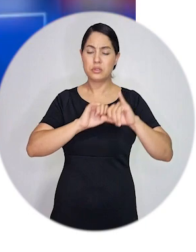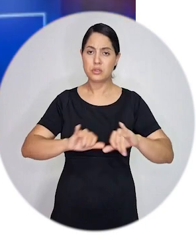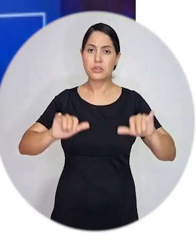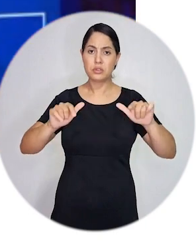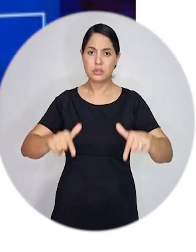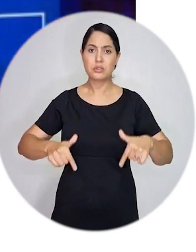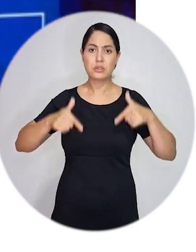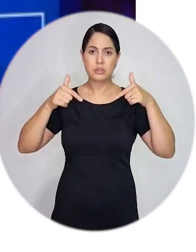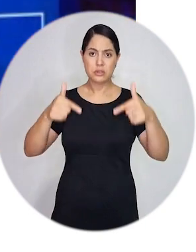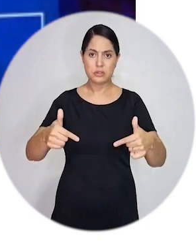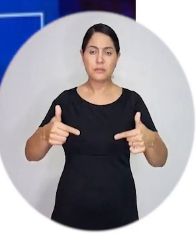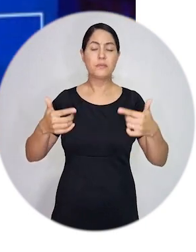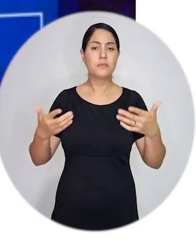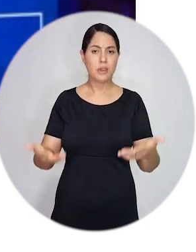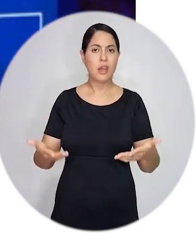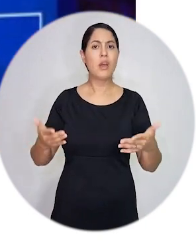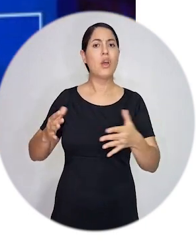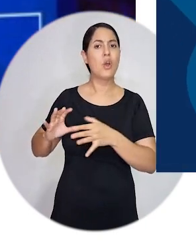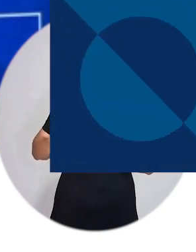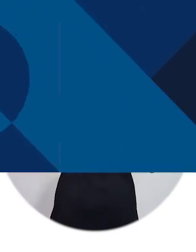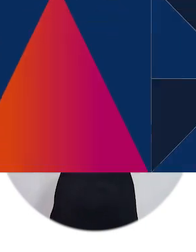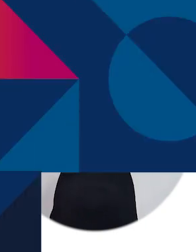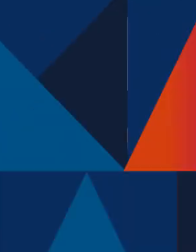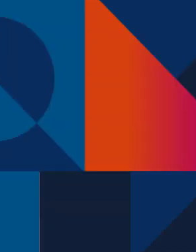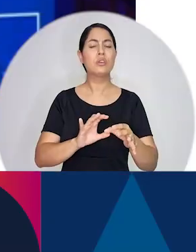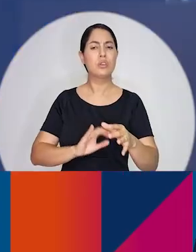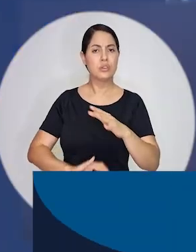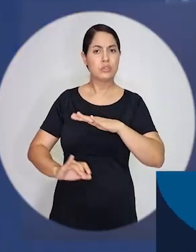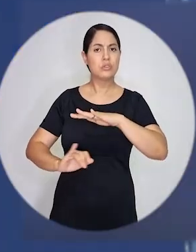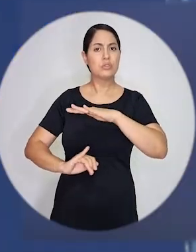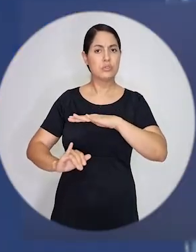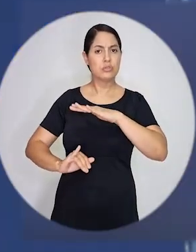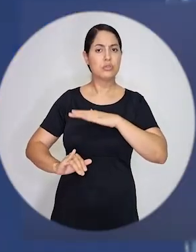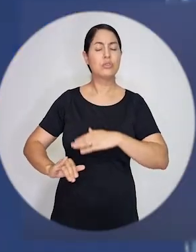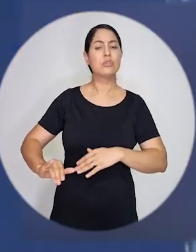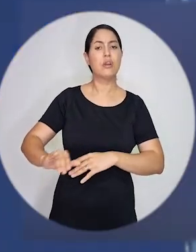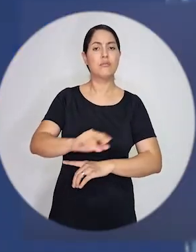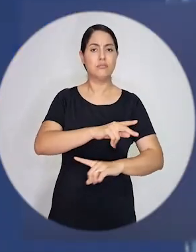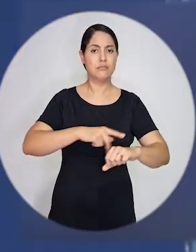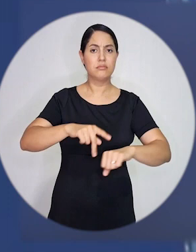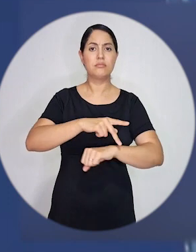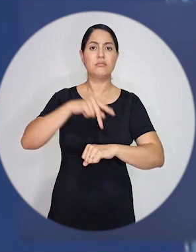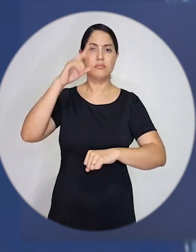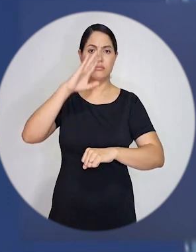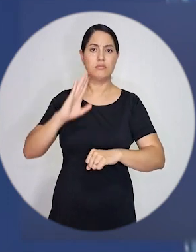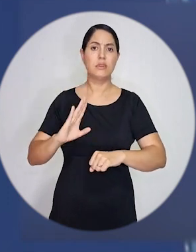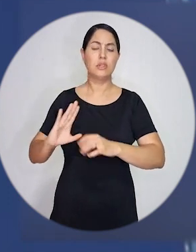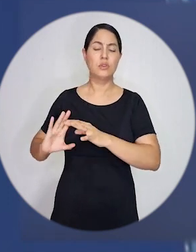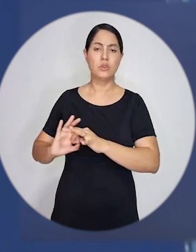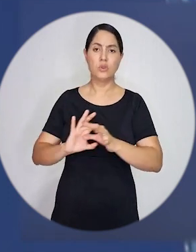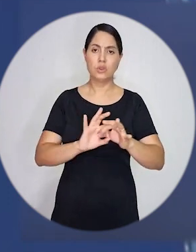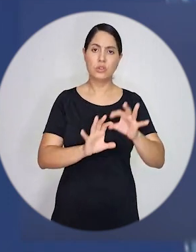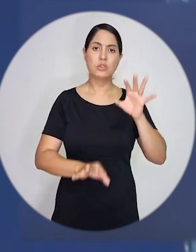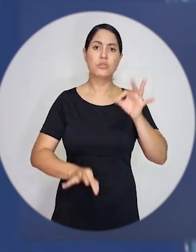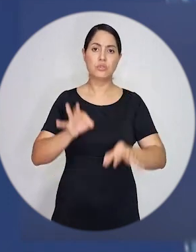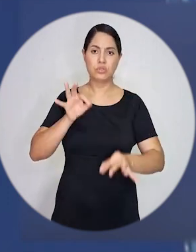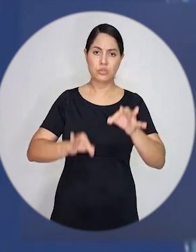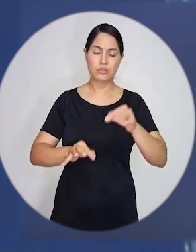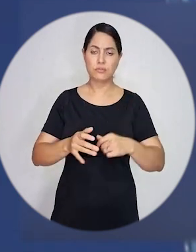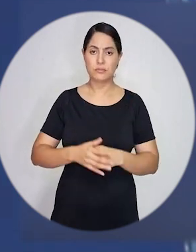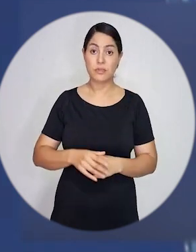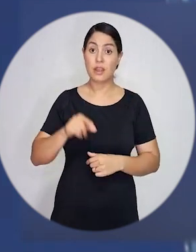tem insistido que o momento é de trabalhar com vistas ao diálogo institucional e à segurança jurídica. Essa é a única